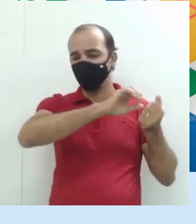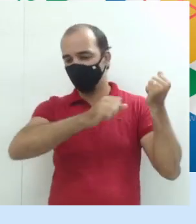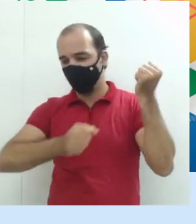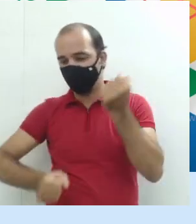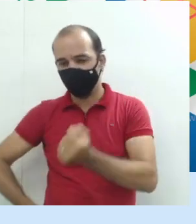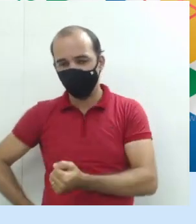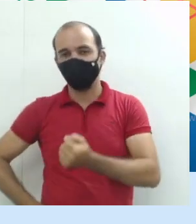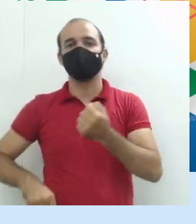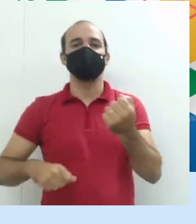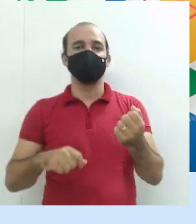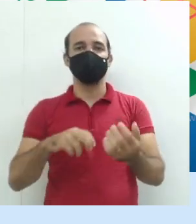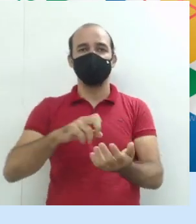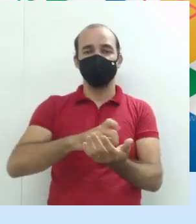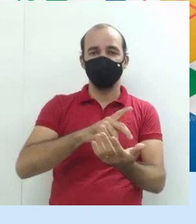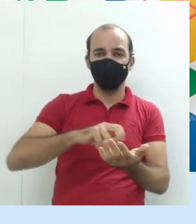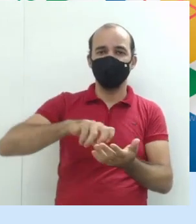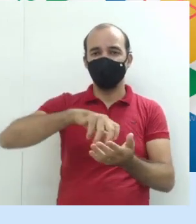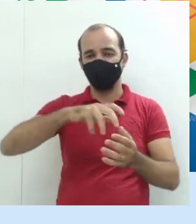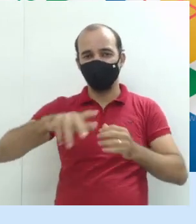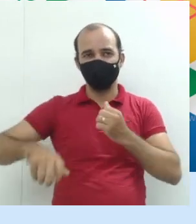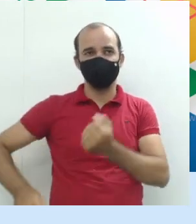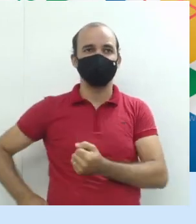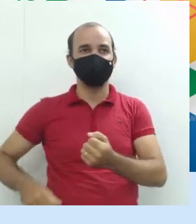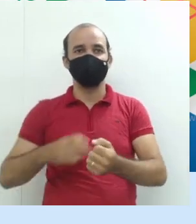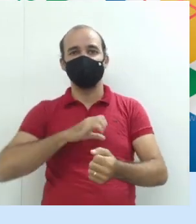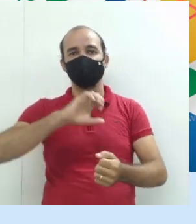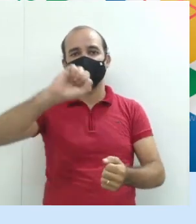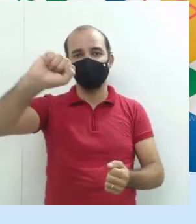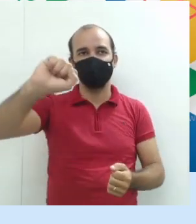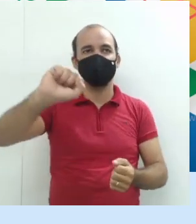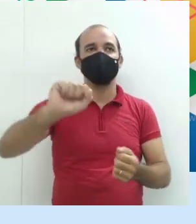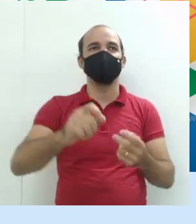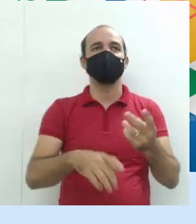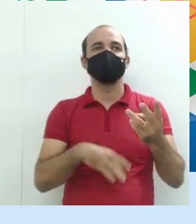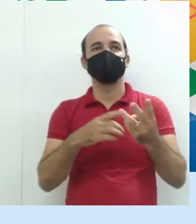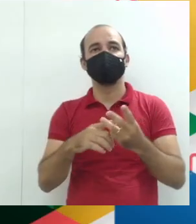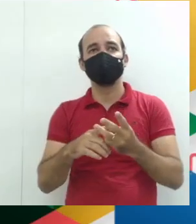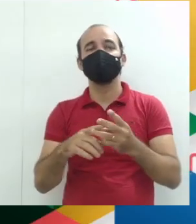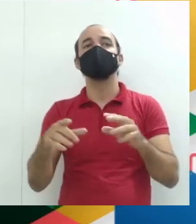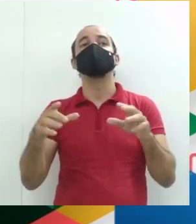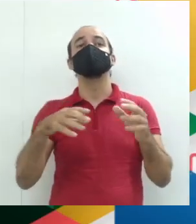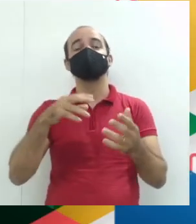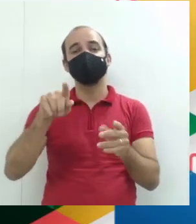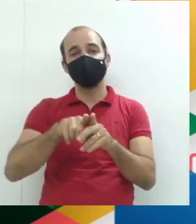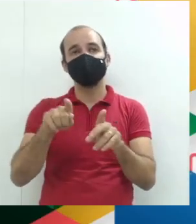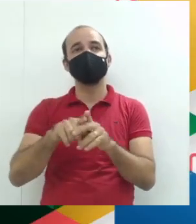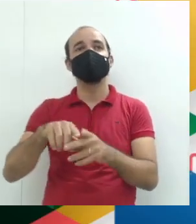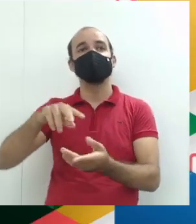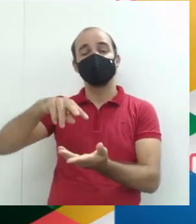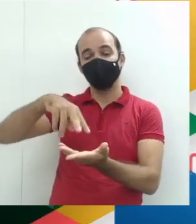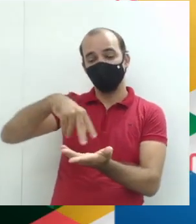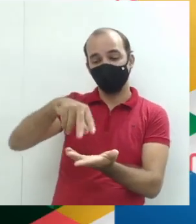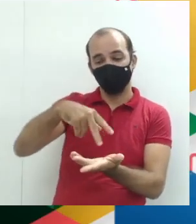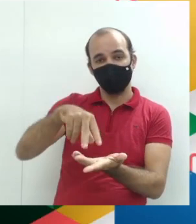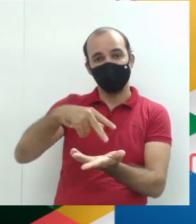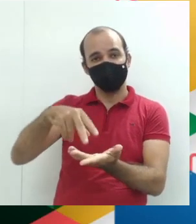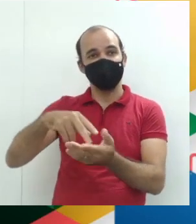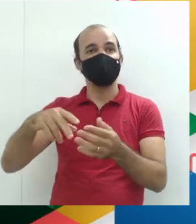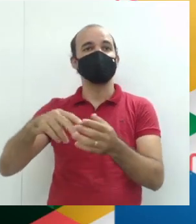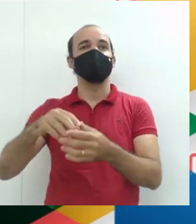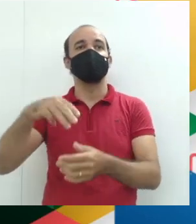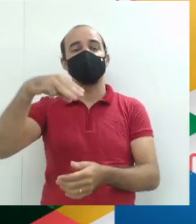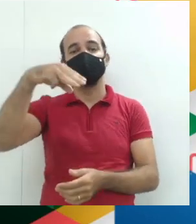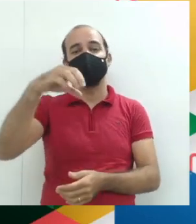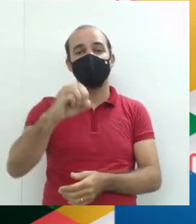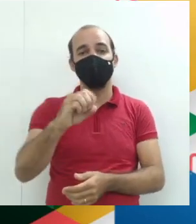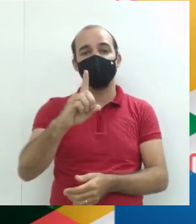mas que se fazia em grupo. A dança da modinha era uma dança de salão, digamos assim, que se fazia